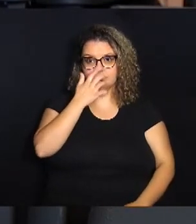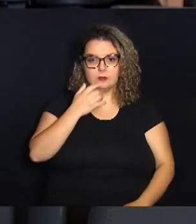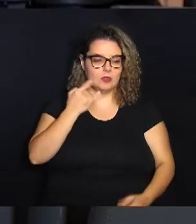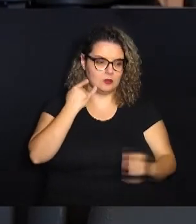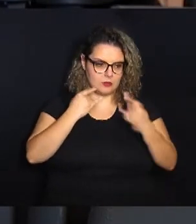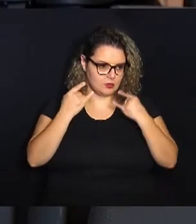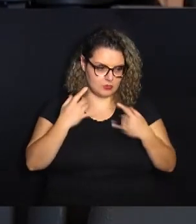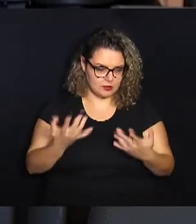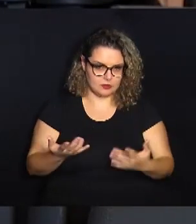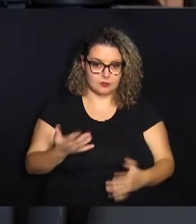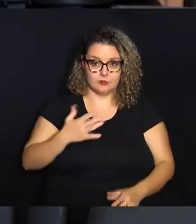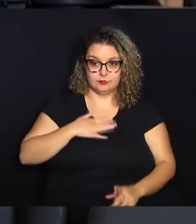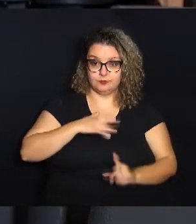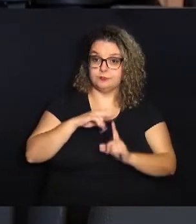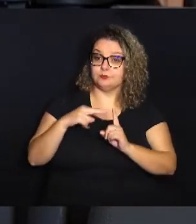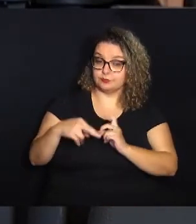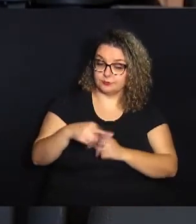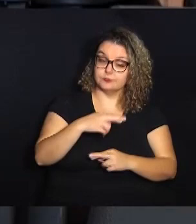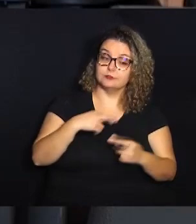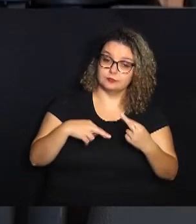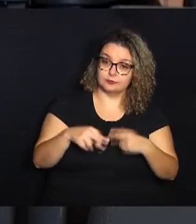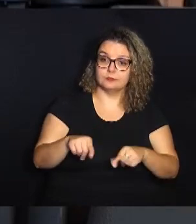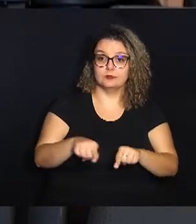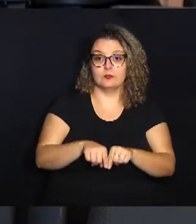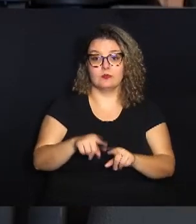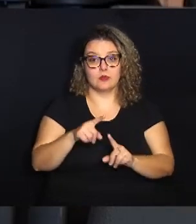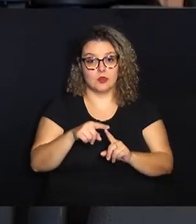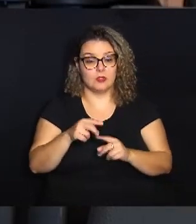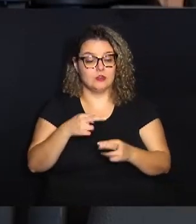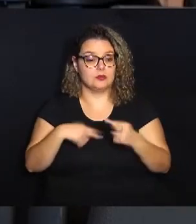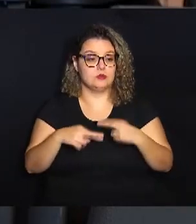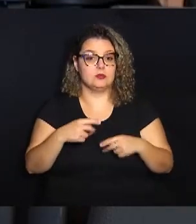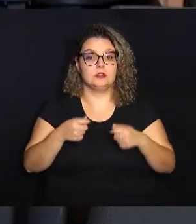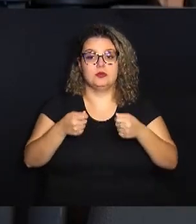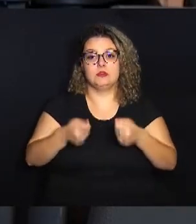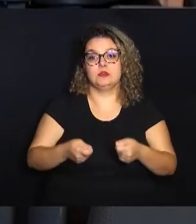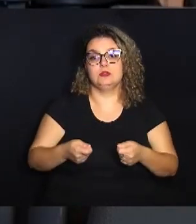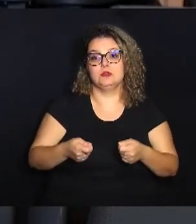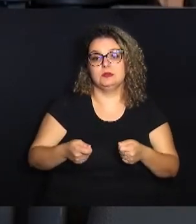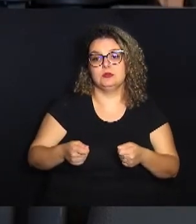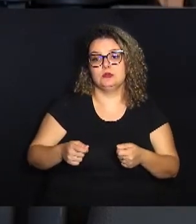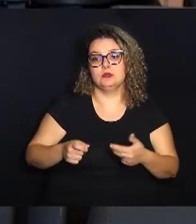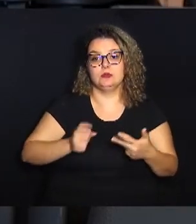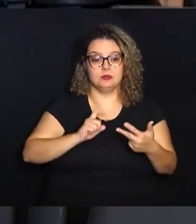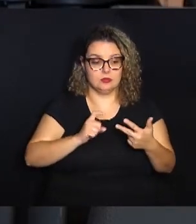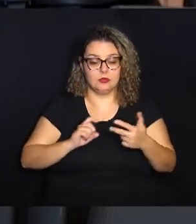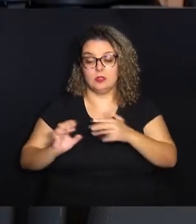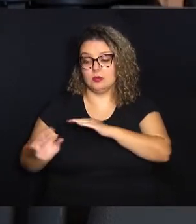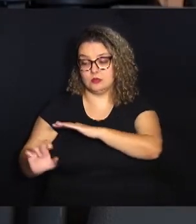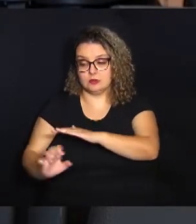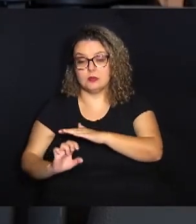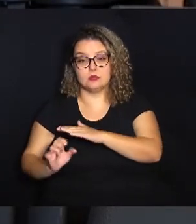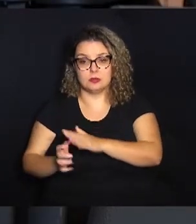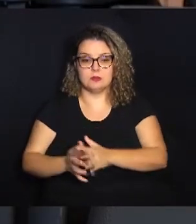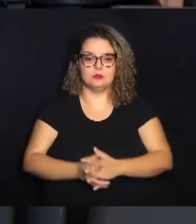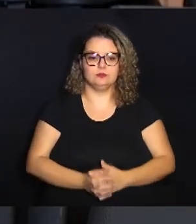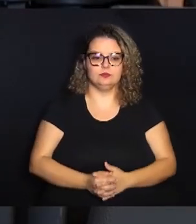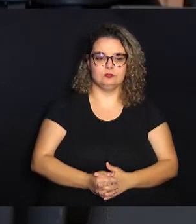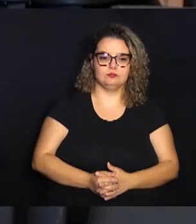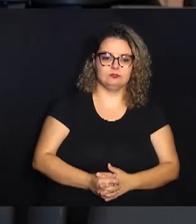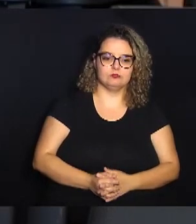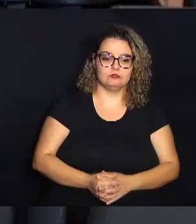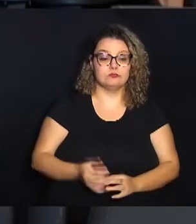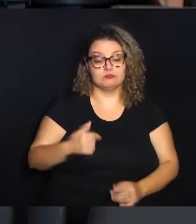meu ponto de vista, tem a ver também com o tipo de relação estabelecido entre o executivo e essas empresas, né? Eu acho que